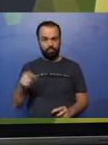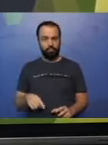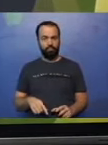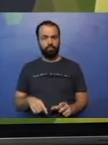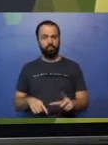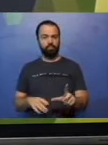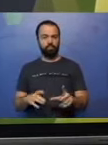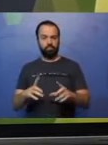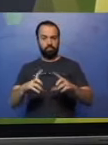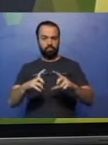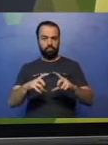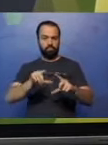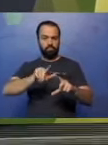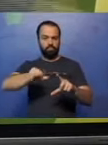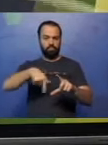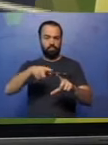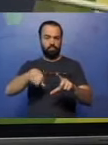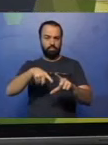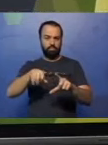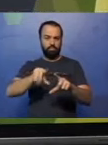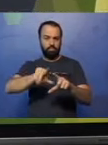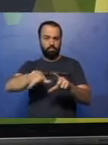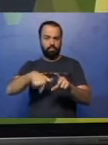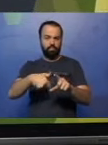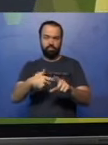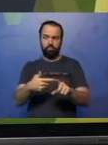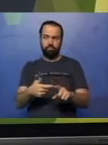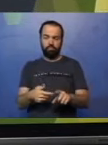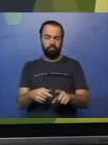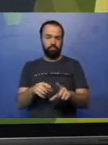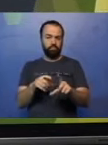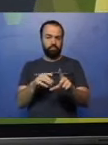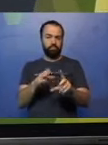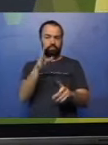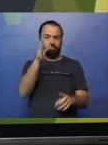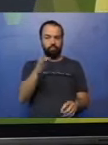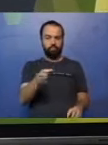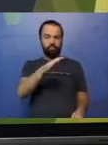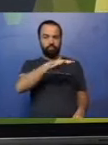observem essa roleta. Ela tem